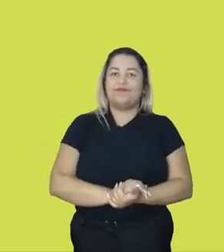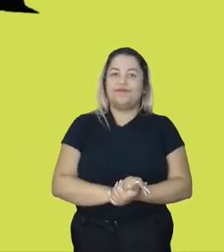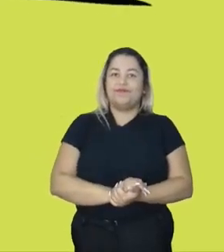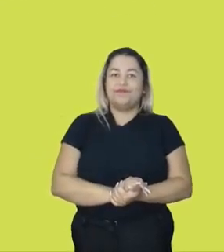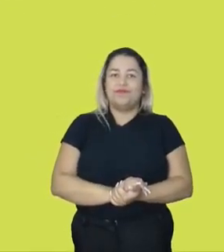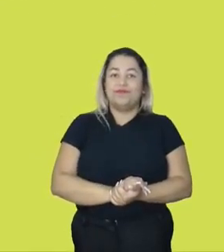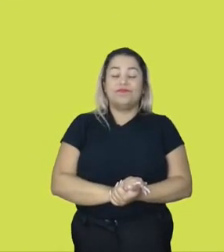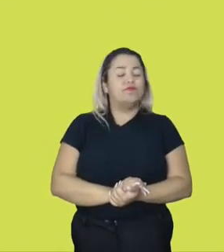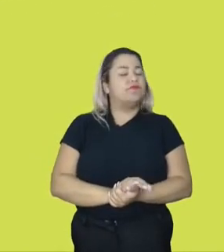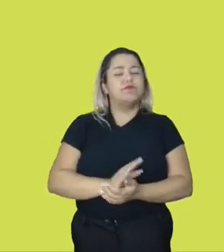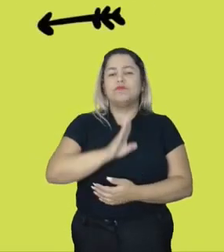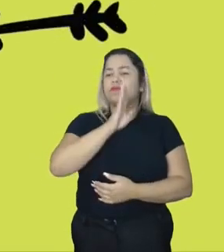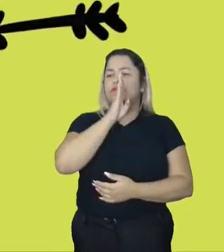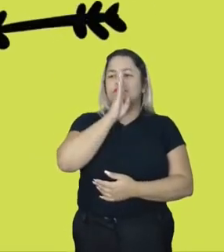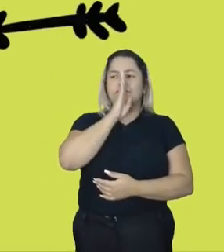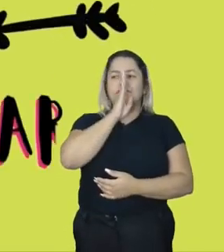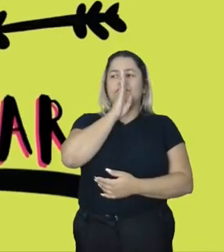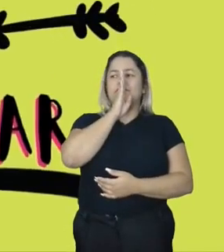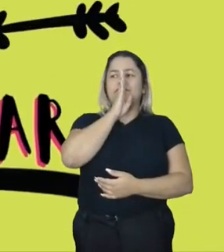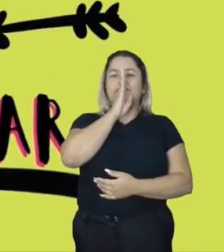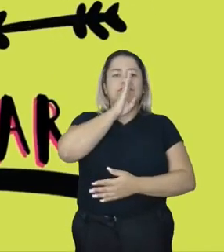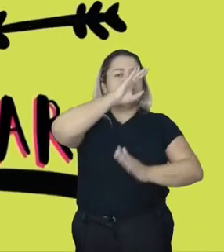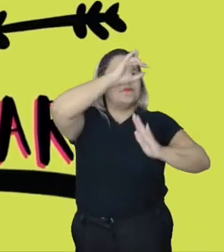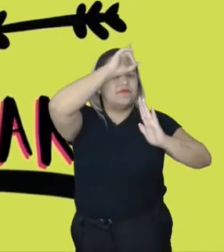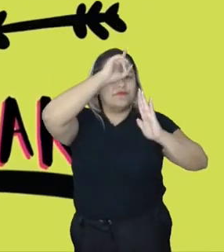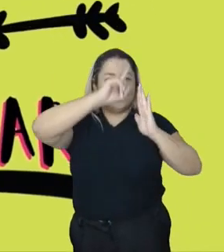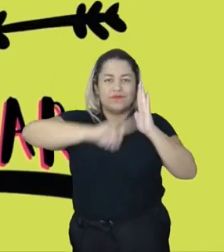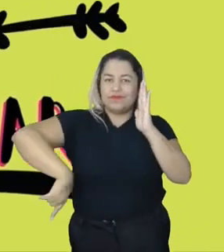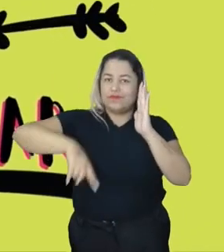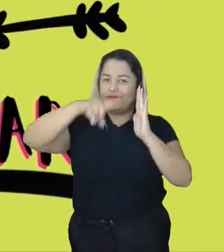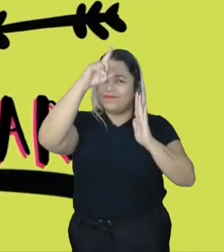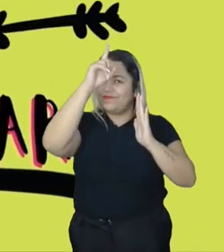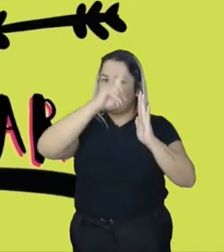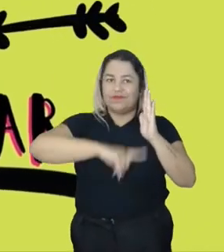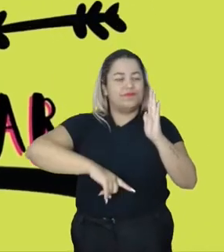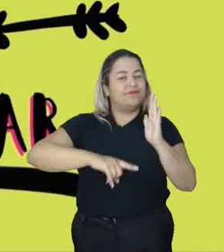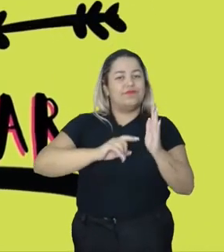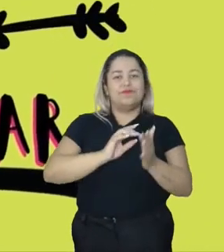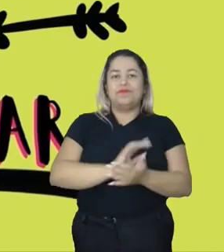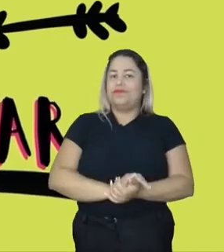Não vão mais conseguir me anular, me calar